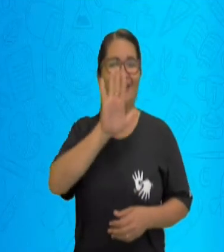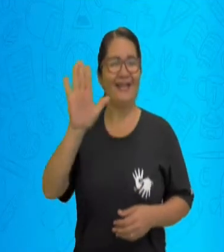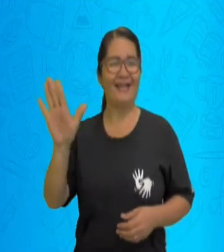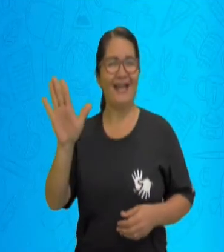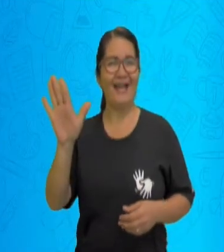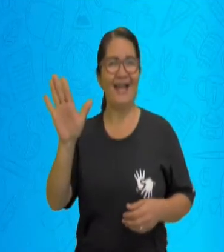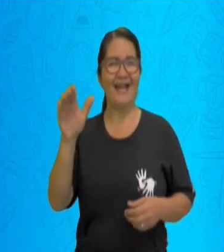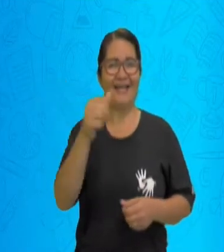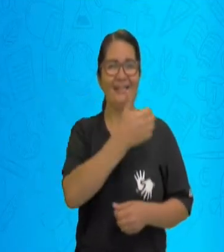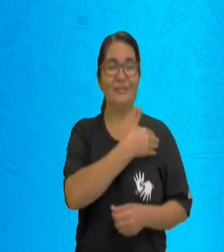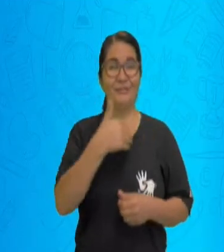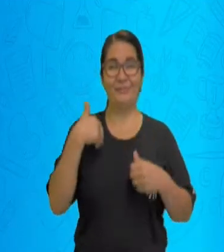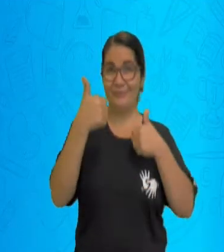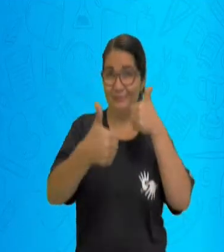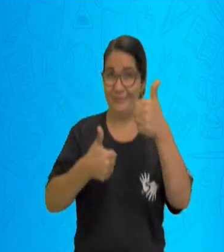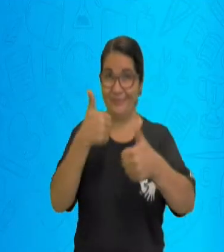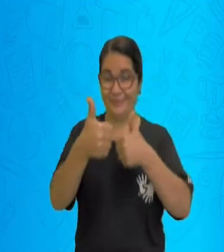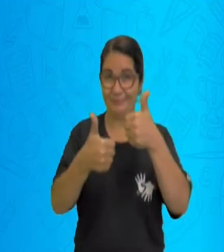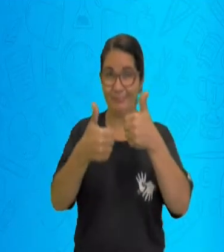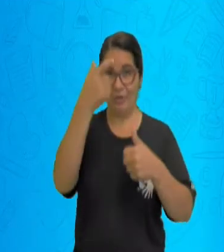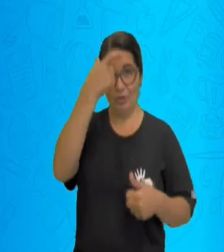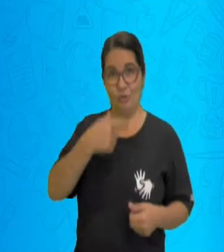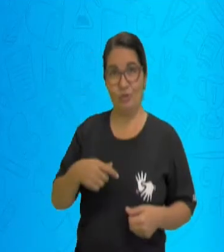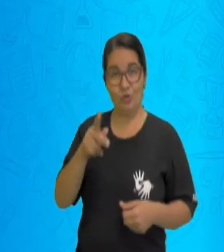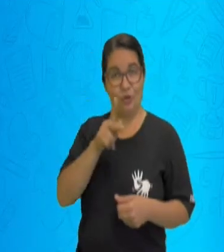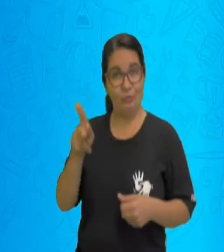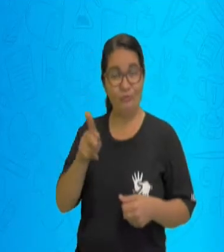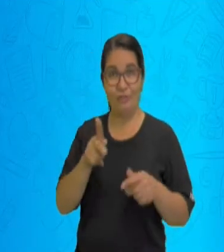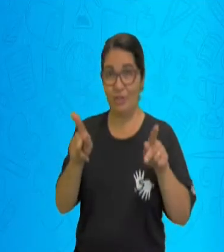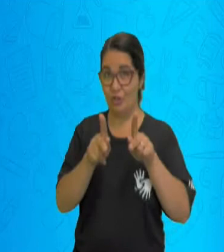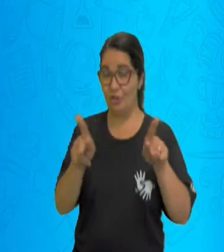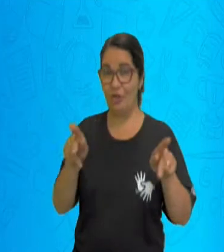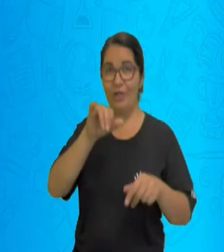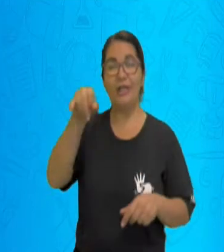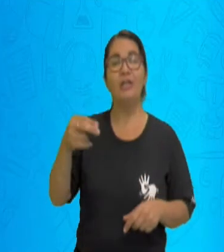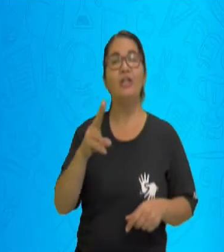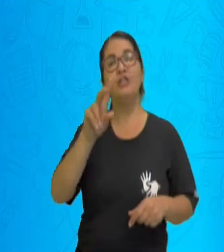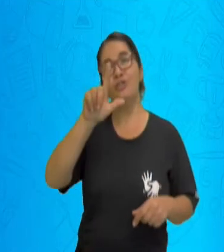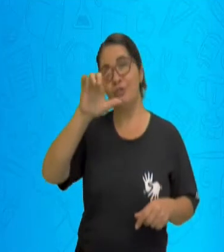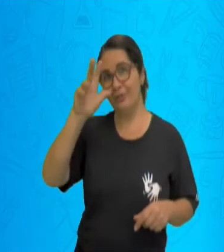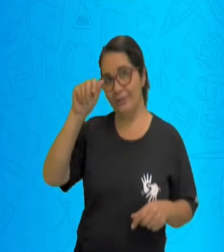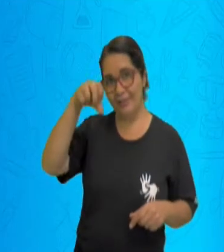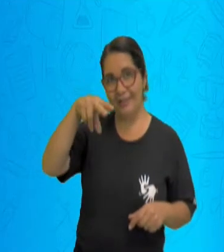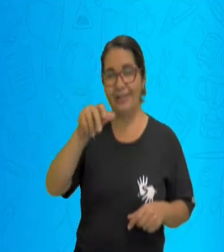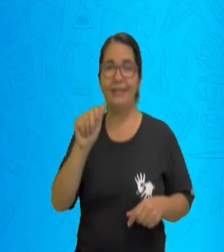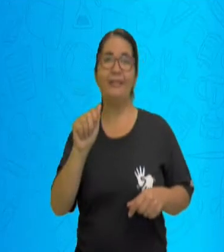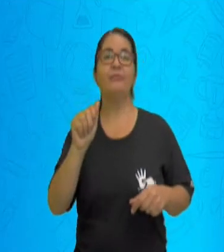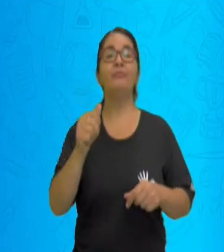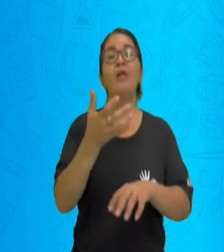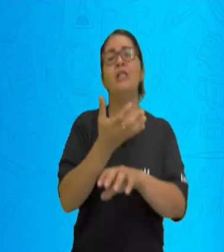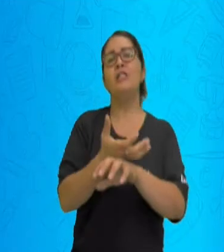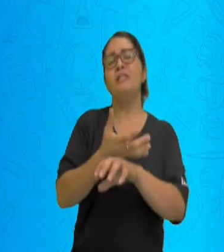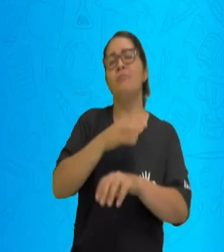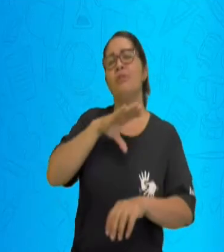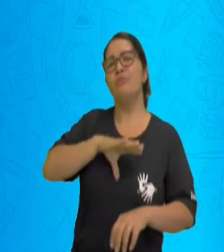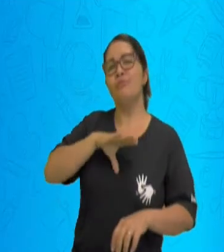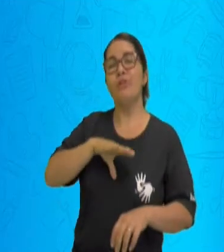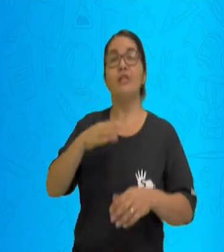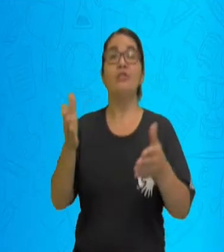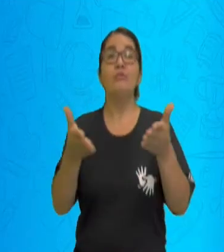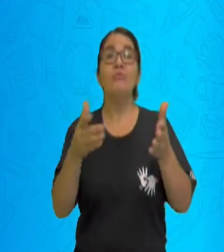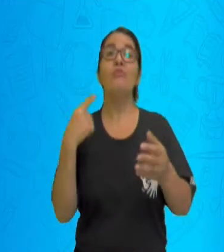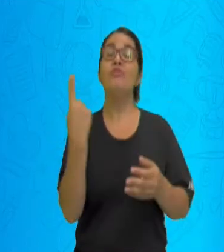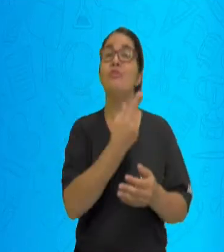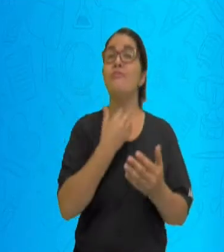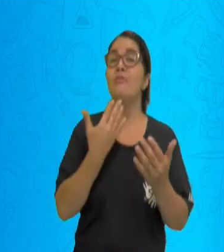Olá, tudo bem? Eu sou a professora Juliana. Hoje, na aula de língua portuguesa, estudaremos